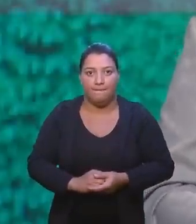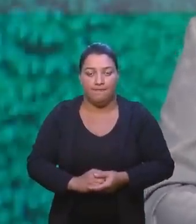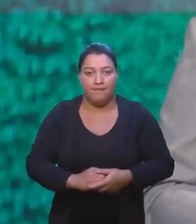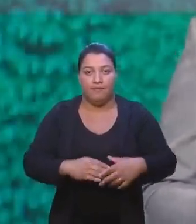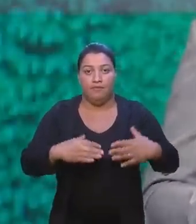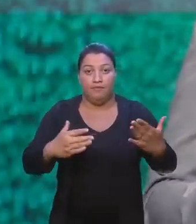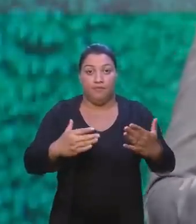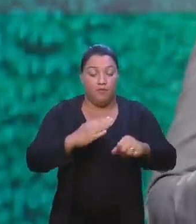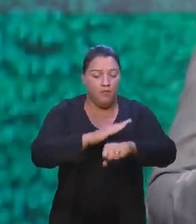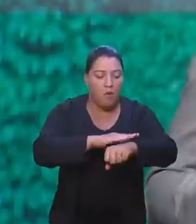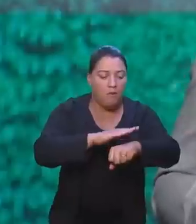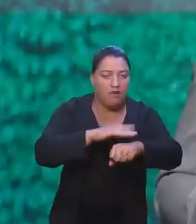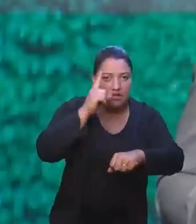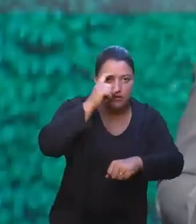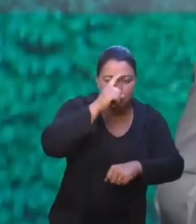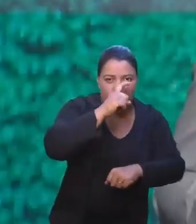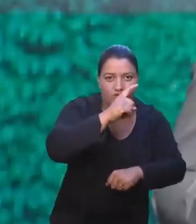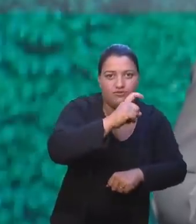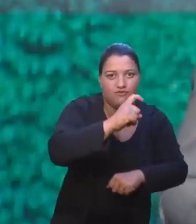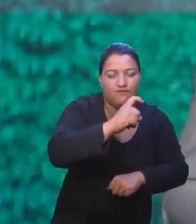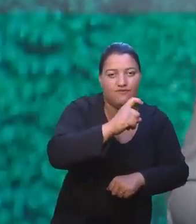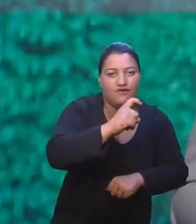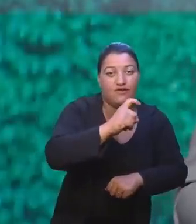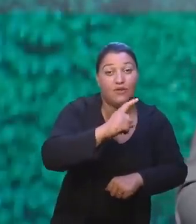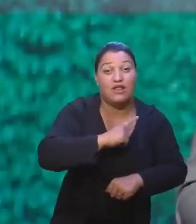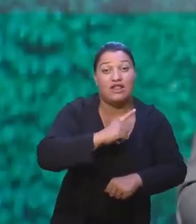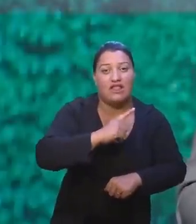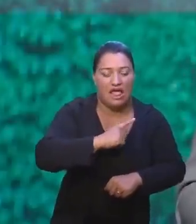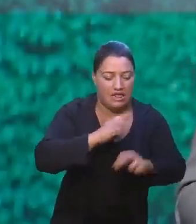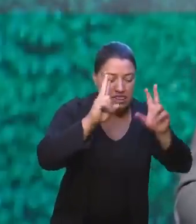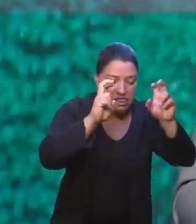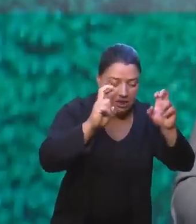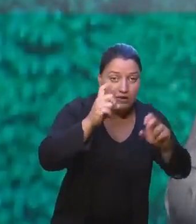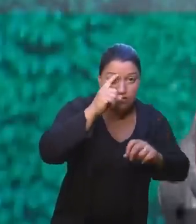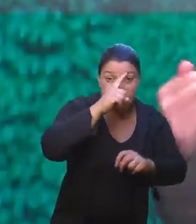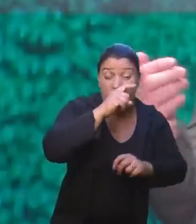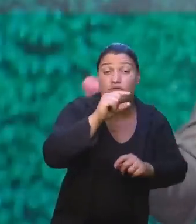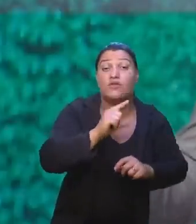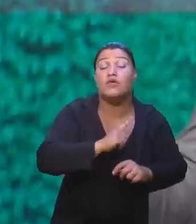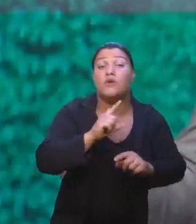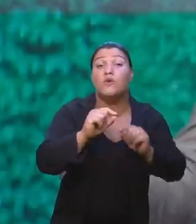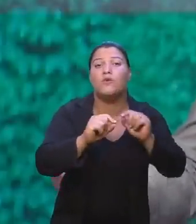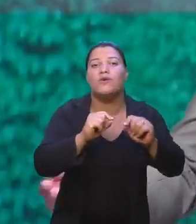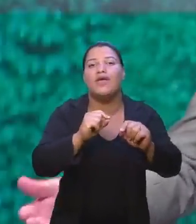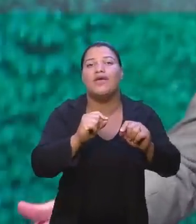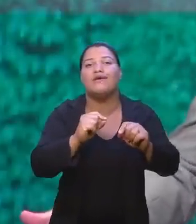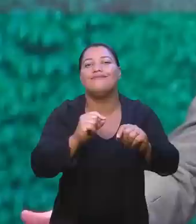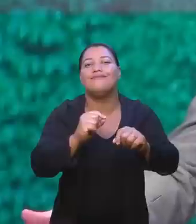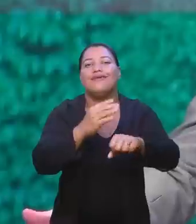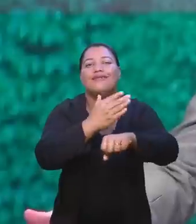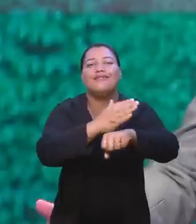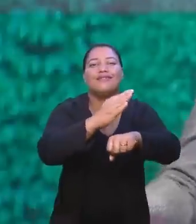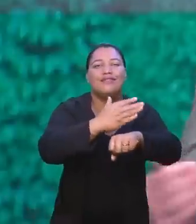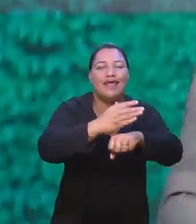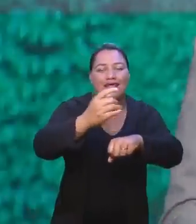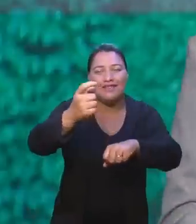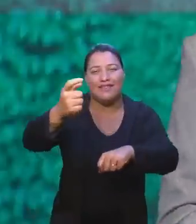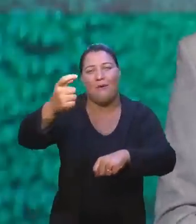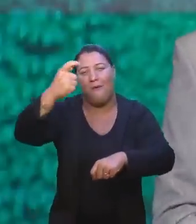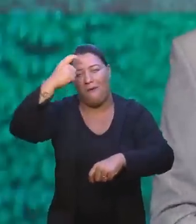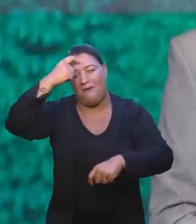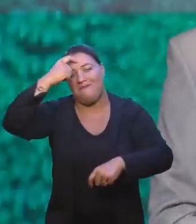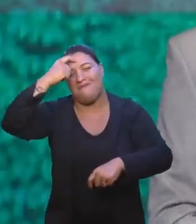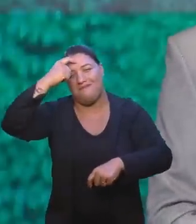difíceis treinam o corpo, assuntos difíceis treinam a mente,